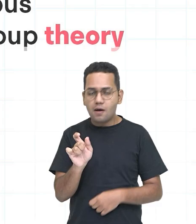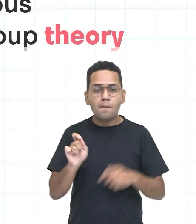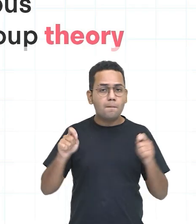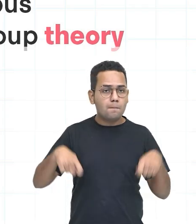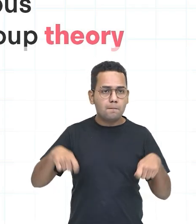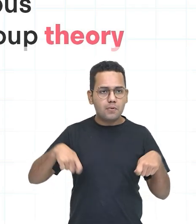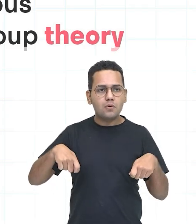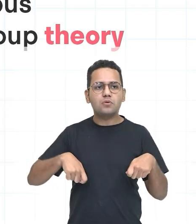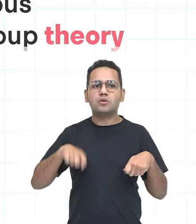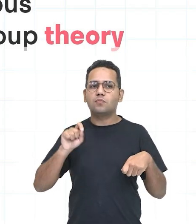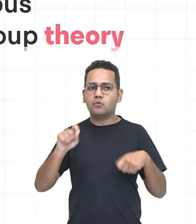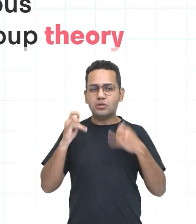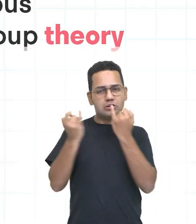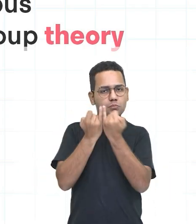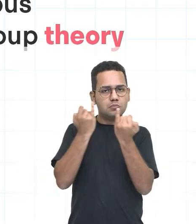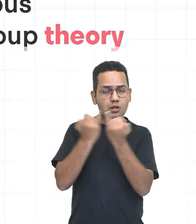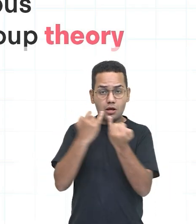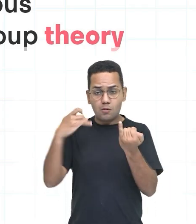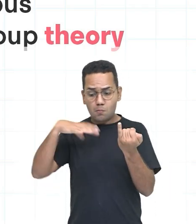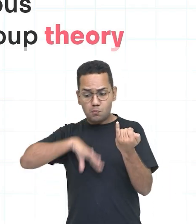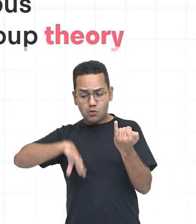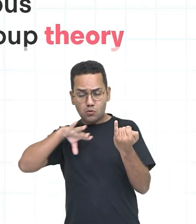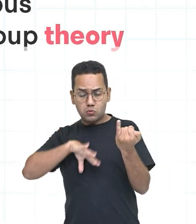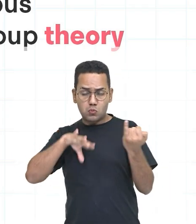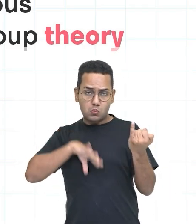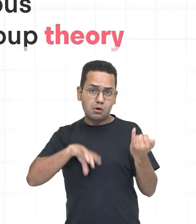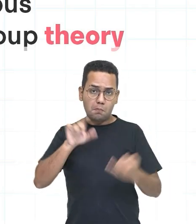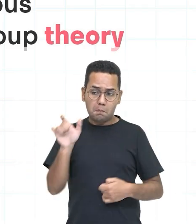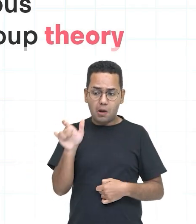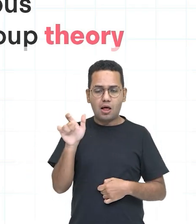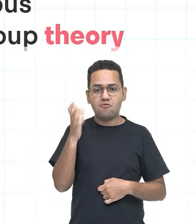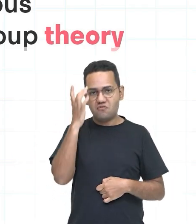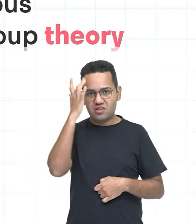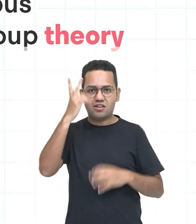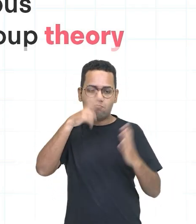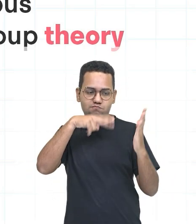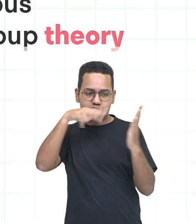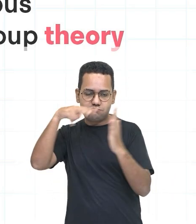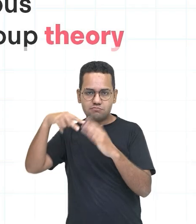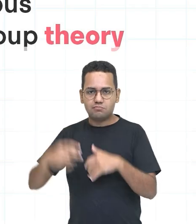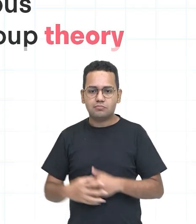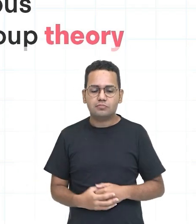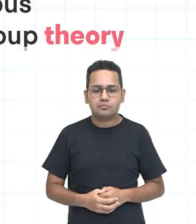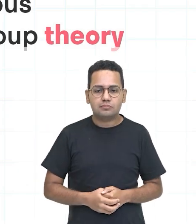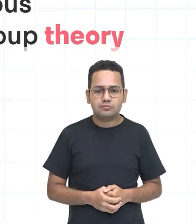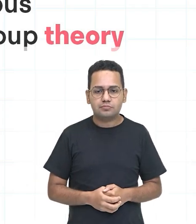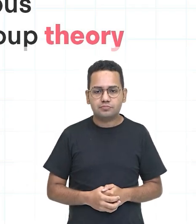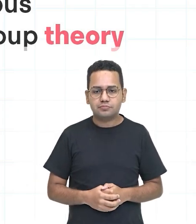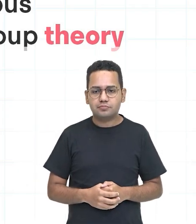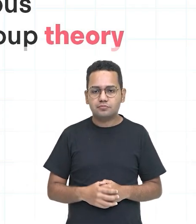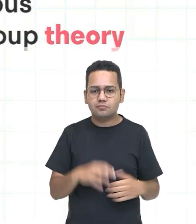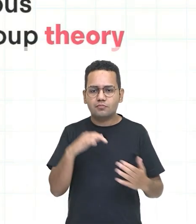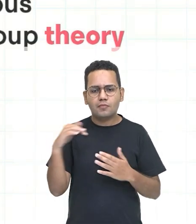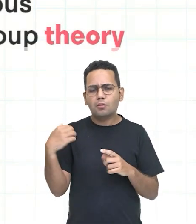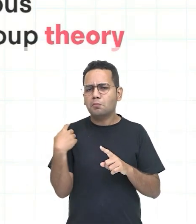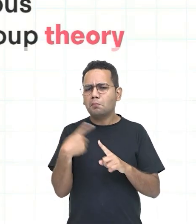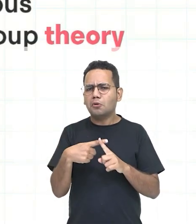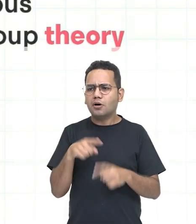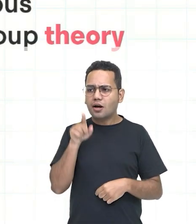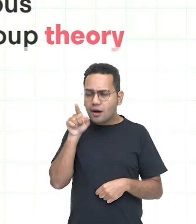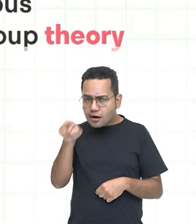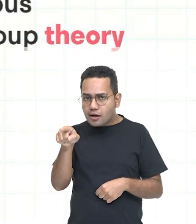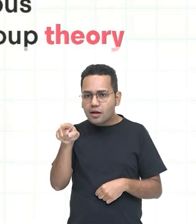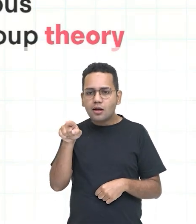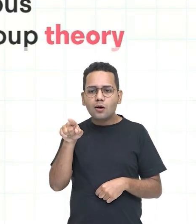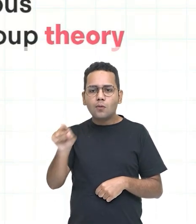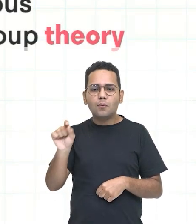como palavras cognatas e que vão facilitar a leitura. Mas essas, com certeza, são palavras cognatas porque elas levam diretamente a